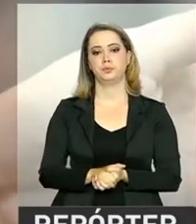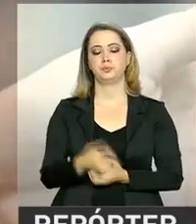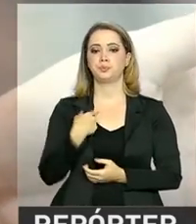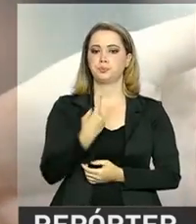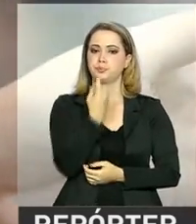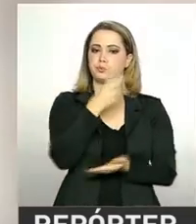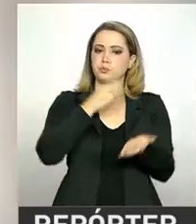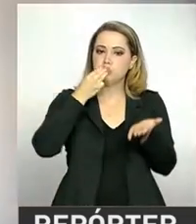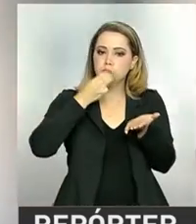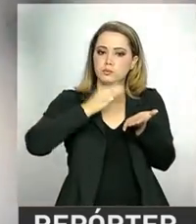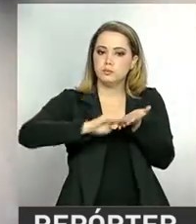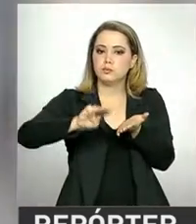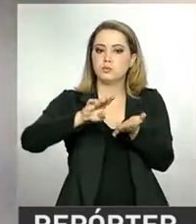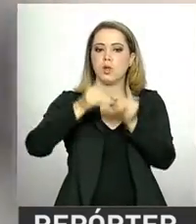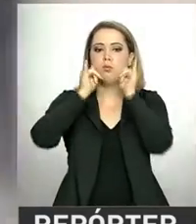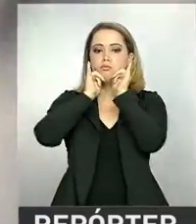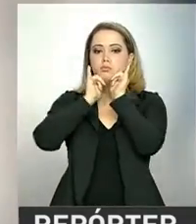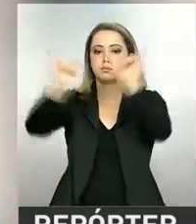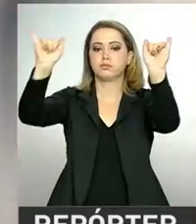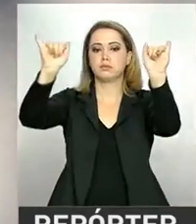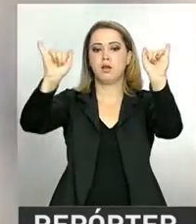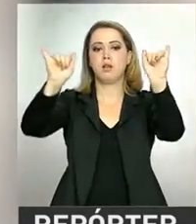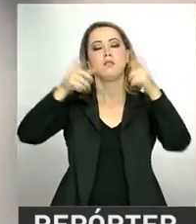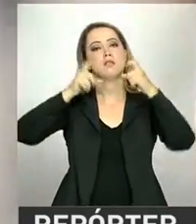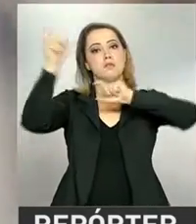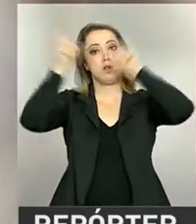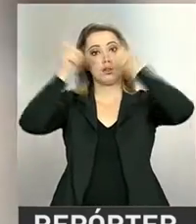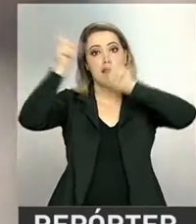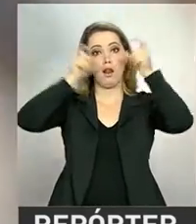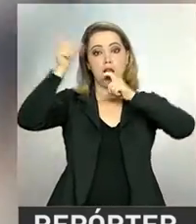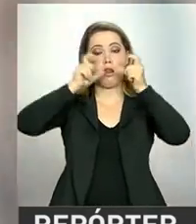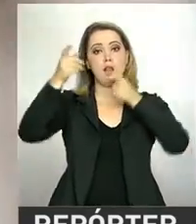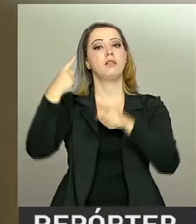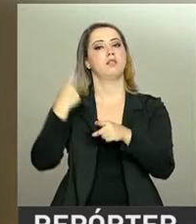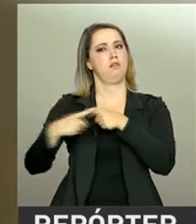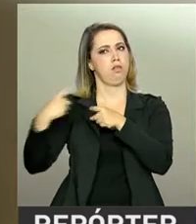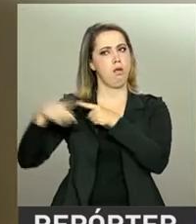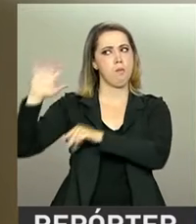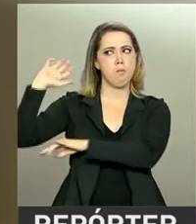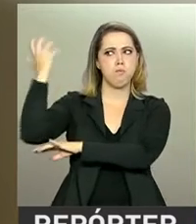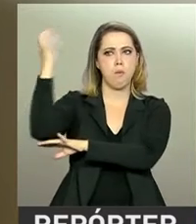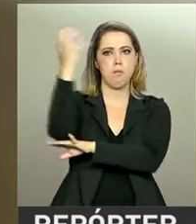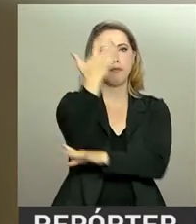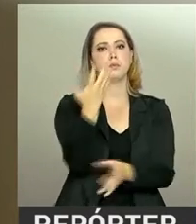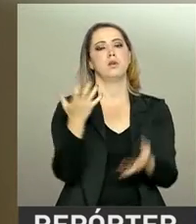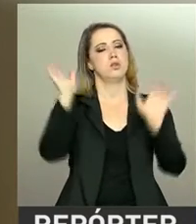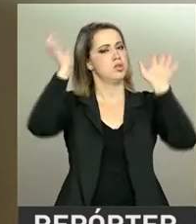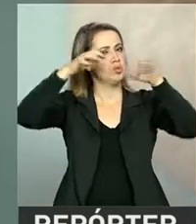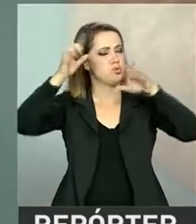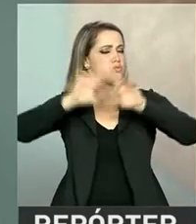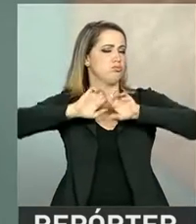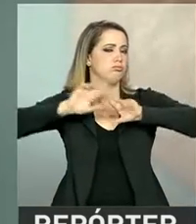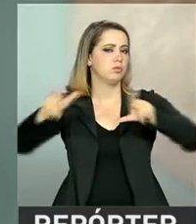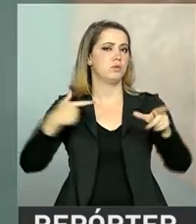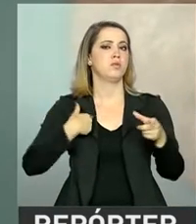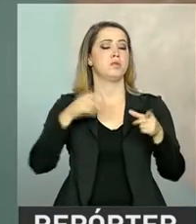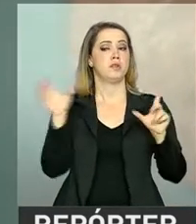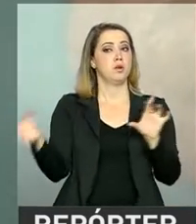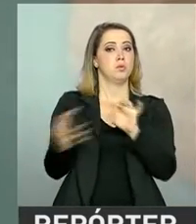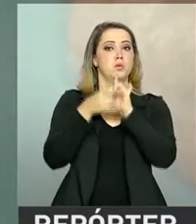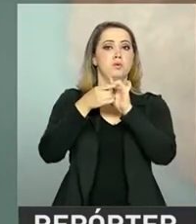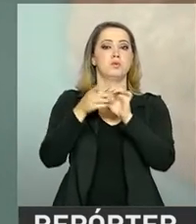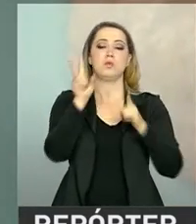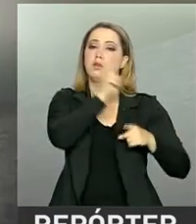no celular vai avisar a população sobre o risco de desastres naturais o serviço é uma parceria entre a defesa civil nacional